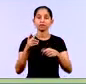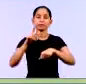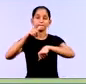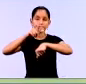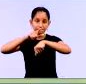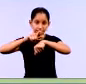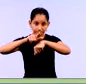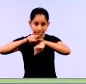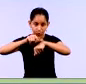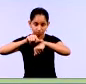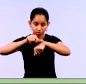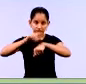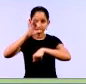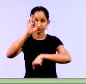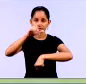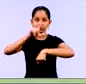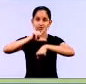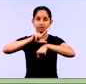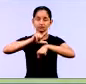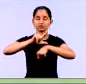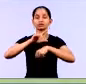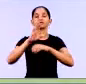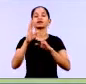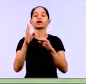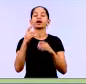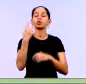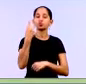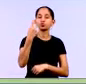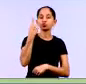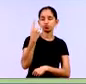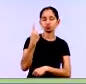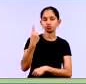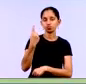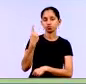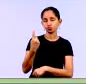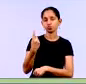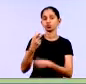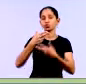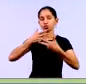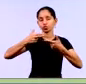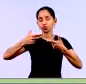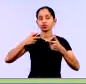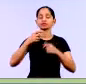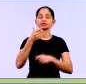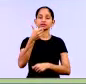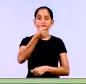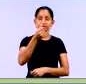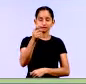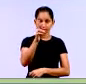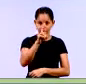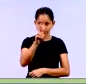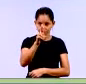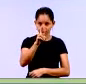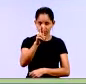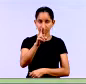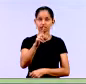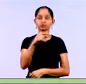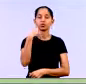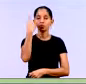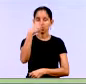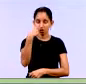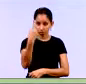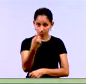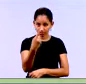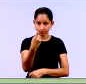hora da mão de obra de cada produto Sigma é de 16, tá? Então, quanto é o custo da